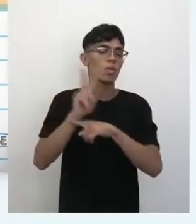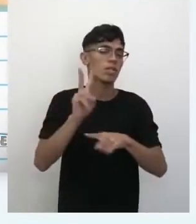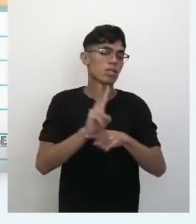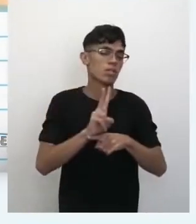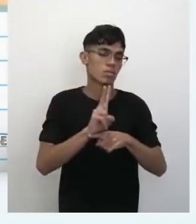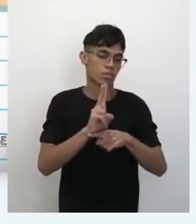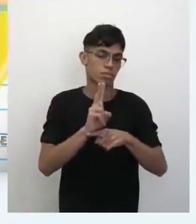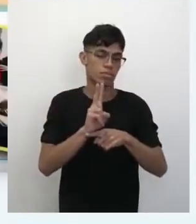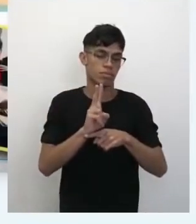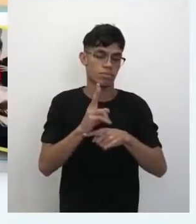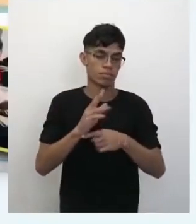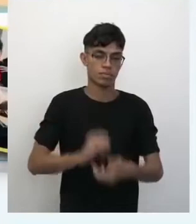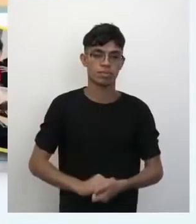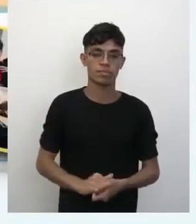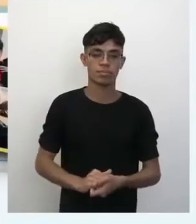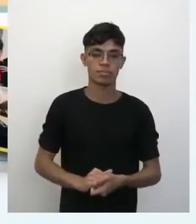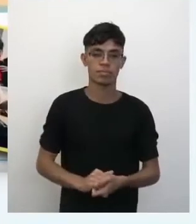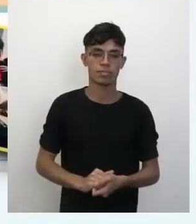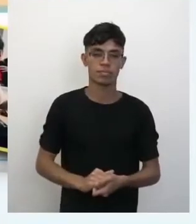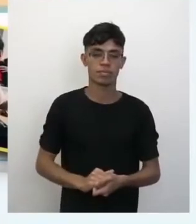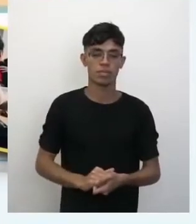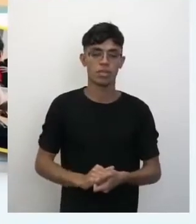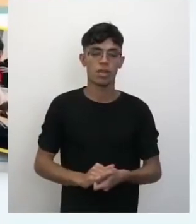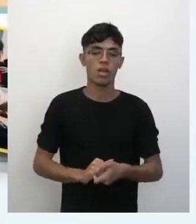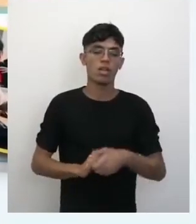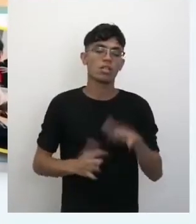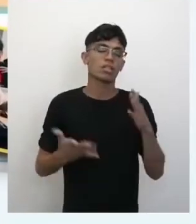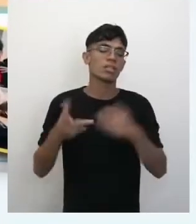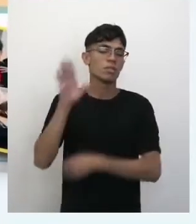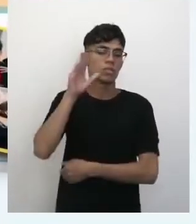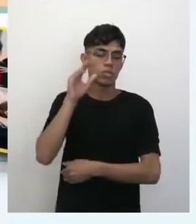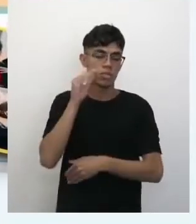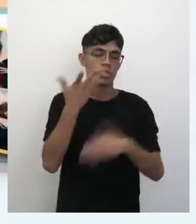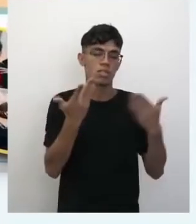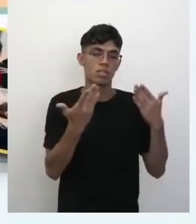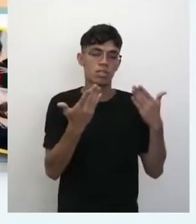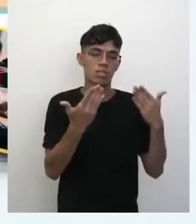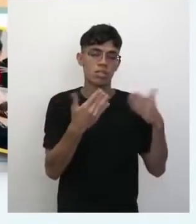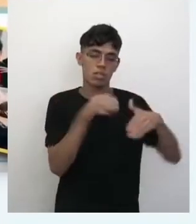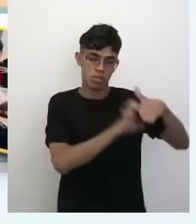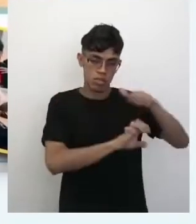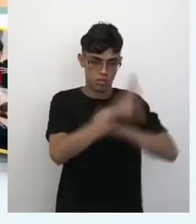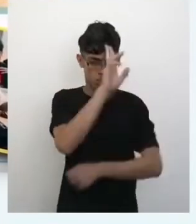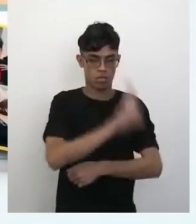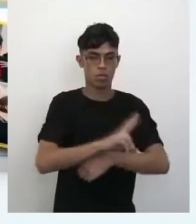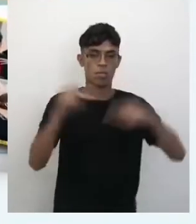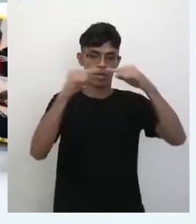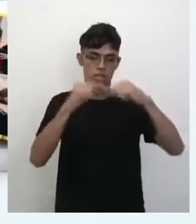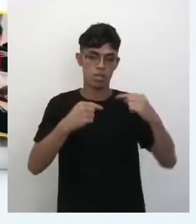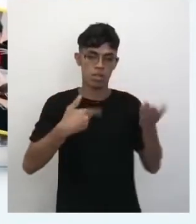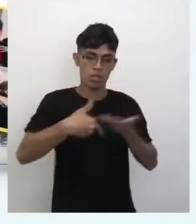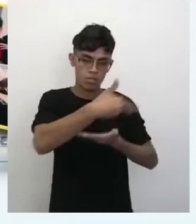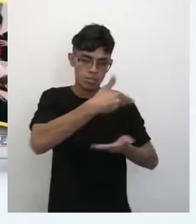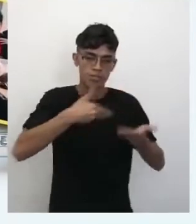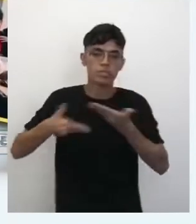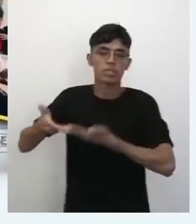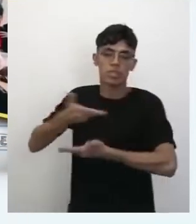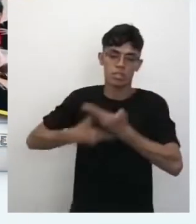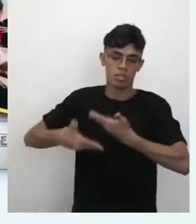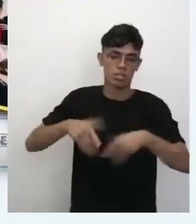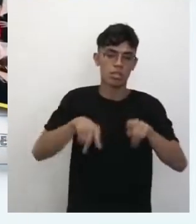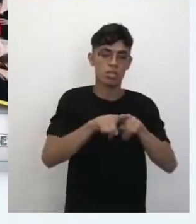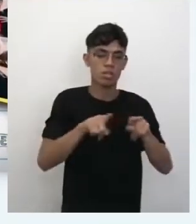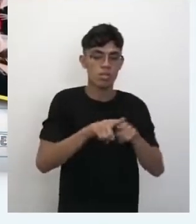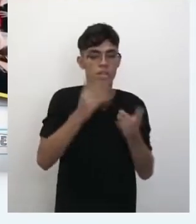social e legal e no diálogo adequado entre empresários e trabalhadores. Mais do que isso, ele pressupõe erradicar o trabalho